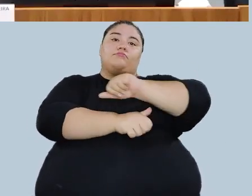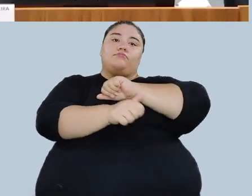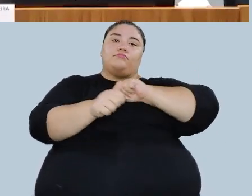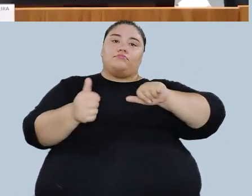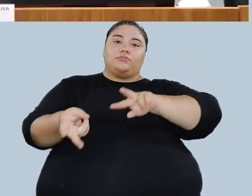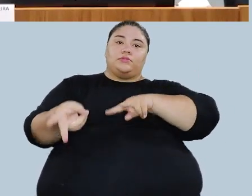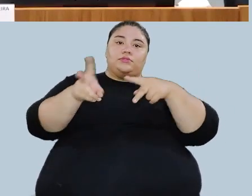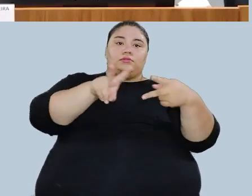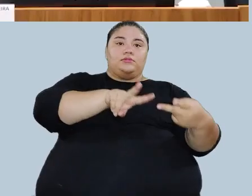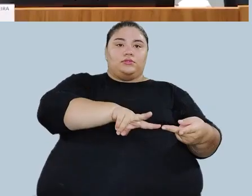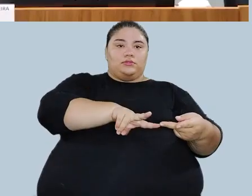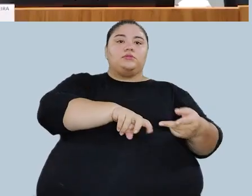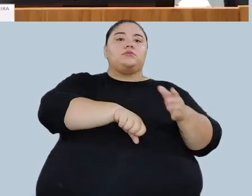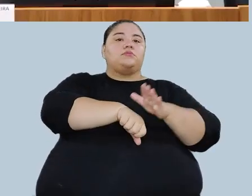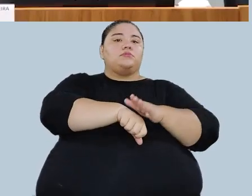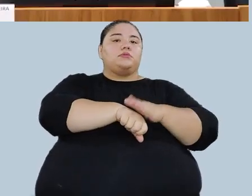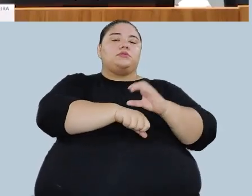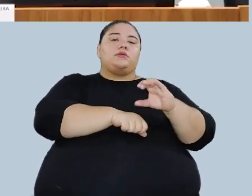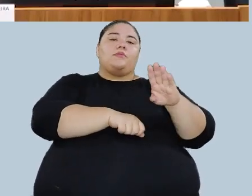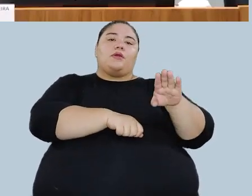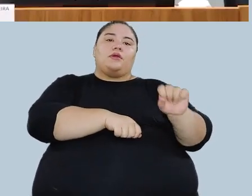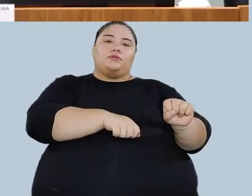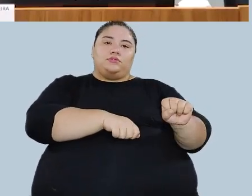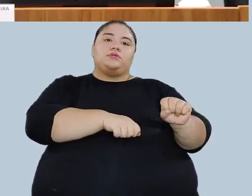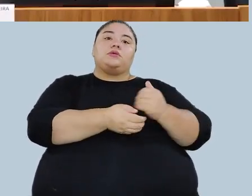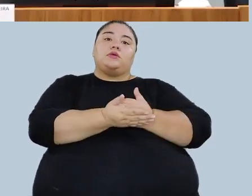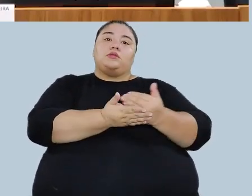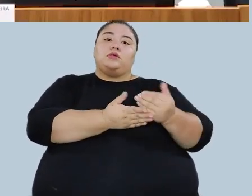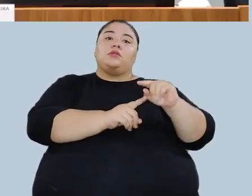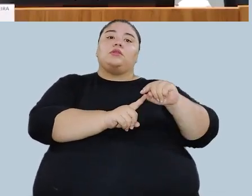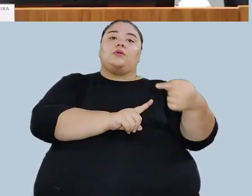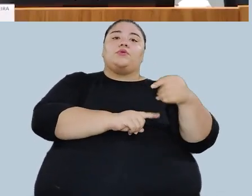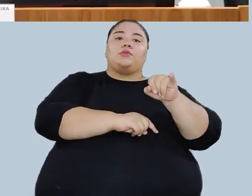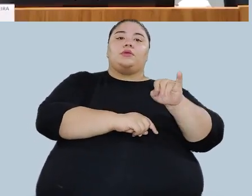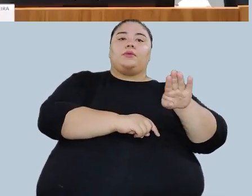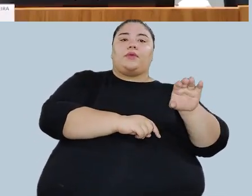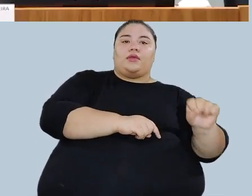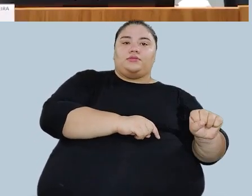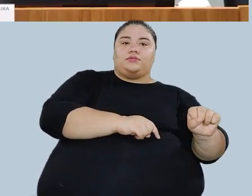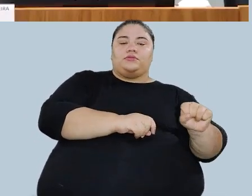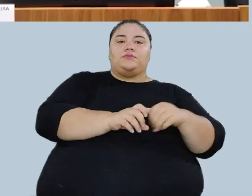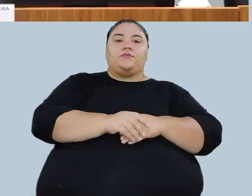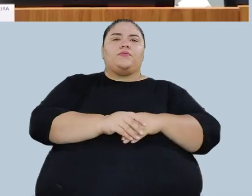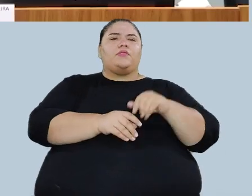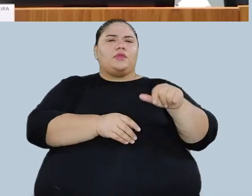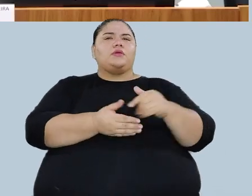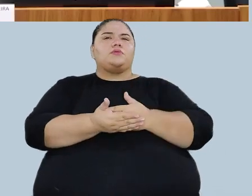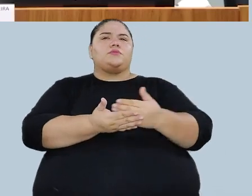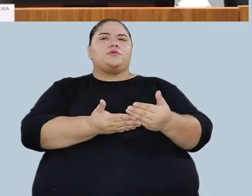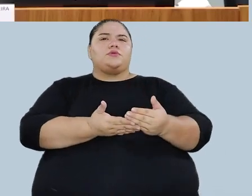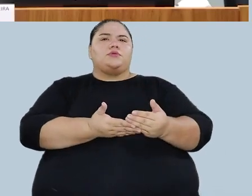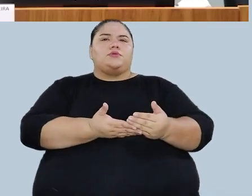né, o regime de transição da CBS inicialmente, depois do IBS. Então, esse